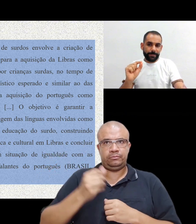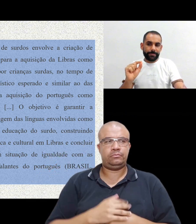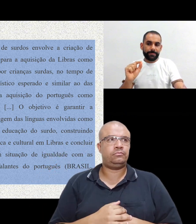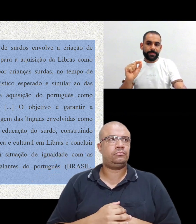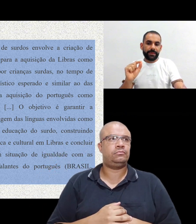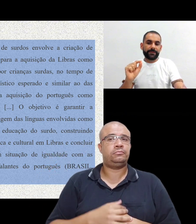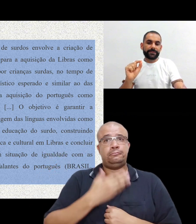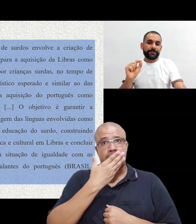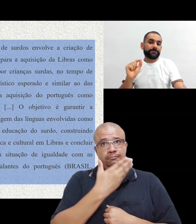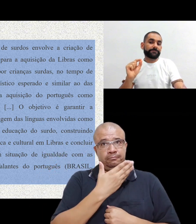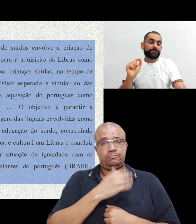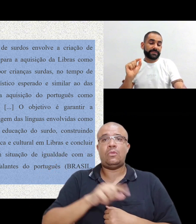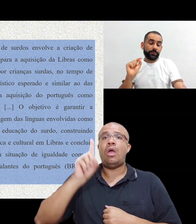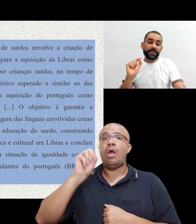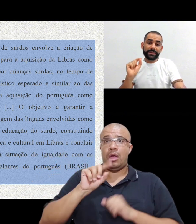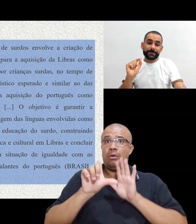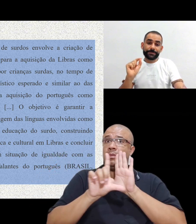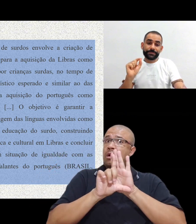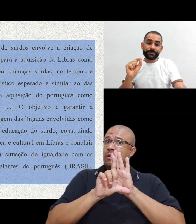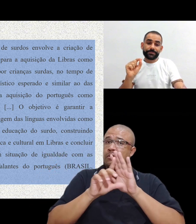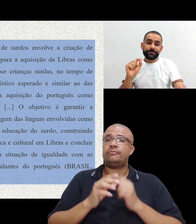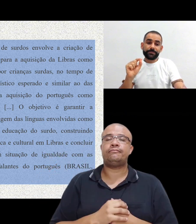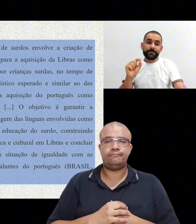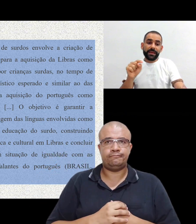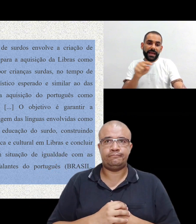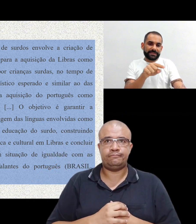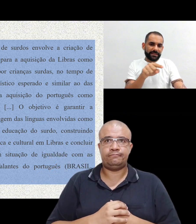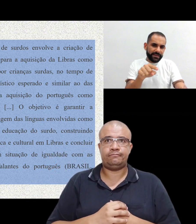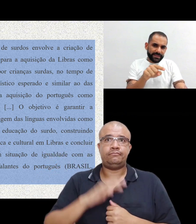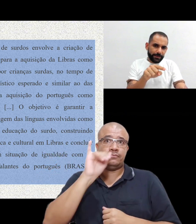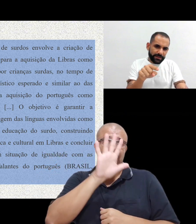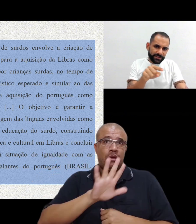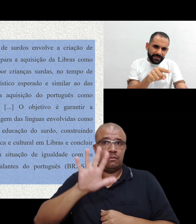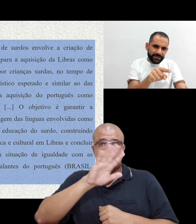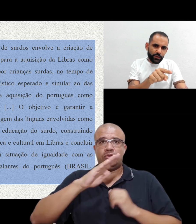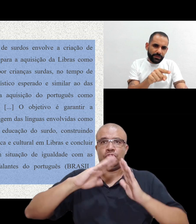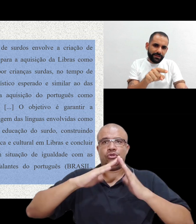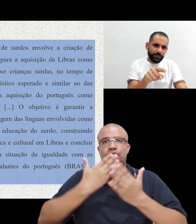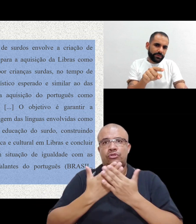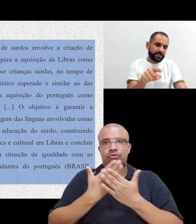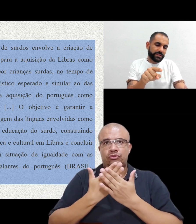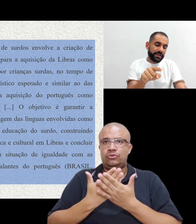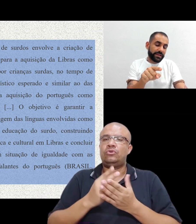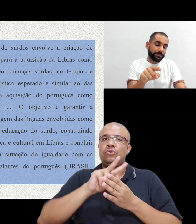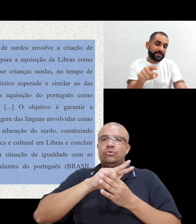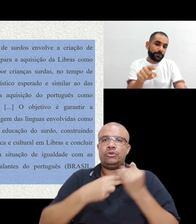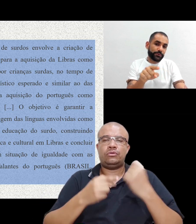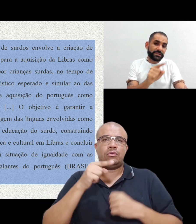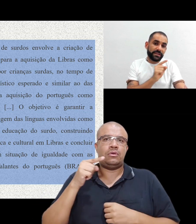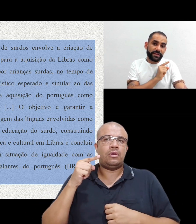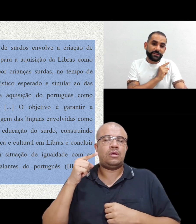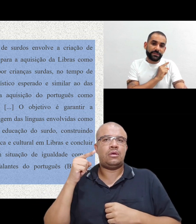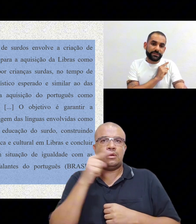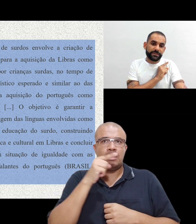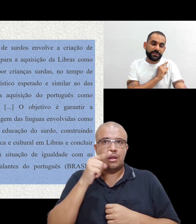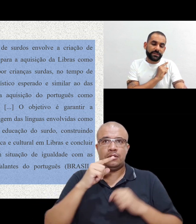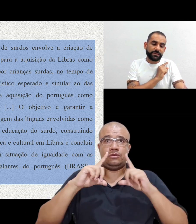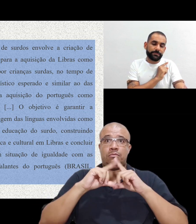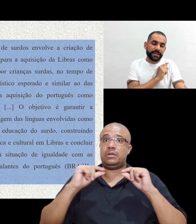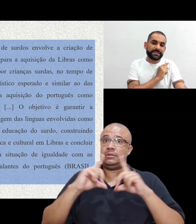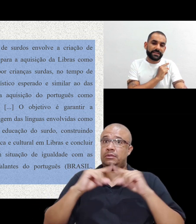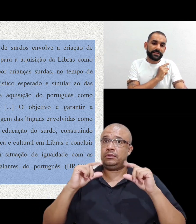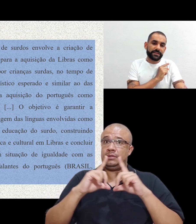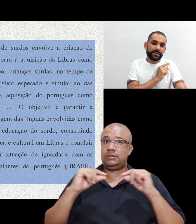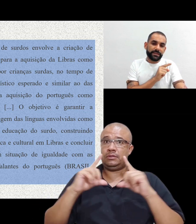6. Né? Isso é uma lei. Essa imagem é da escola bilíngue de Libras e Português lá